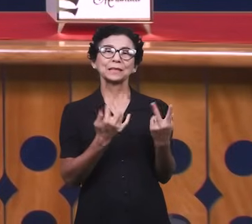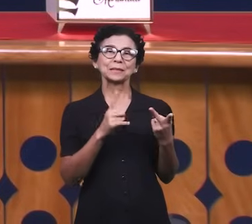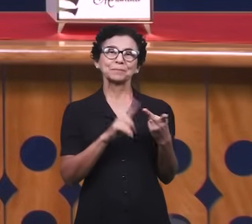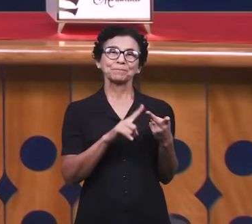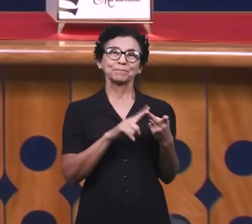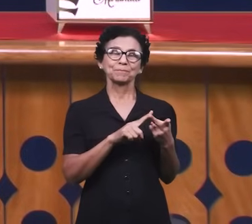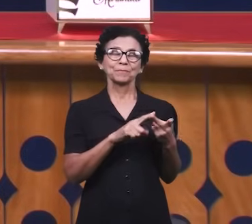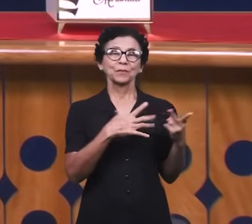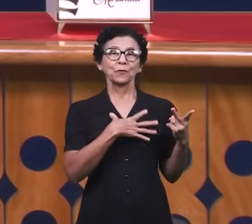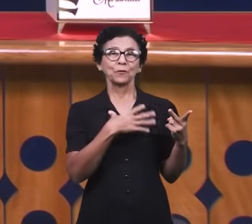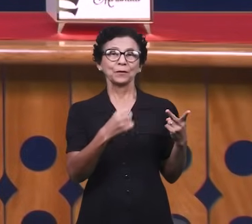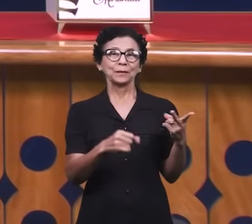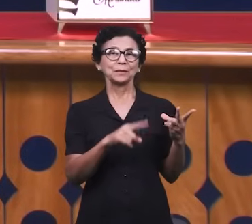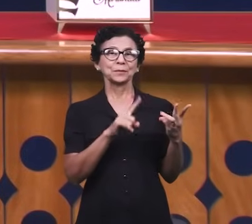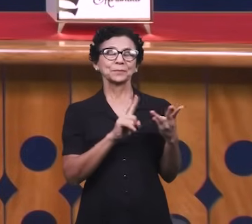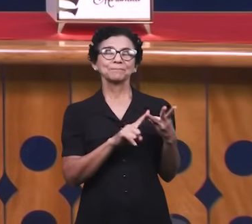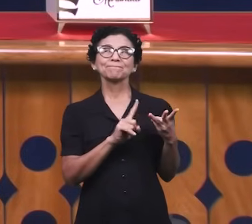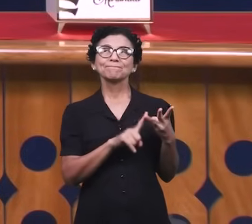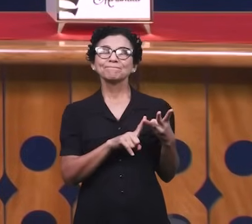abençoou seus filhos,